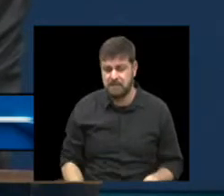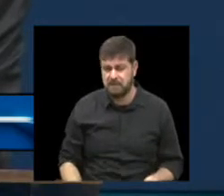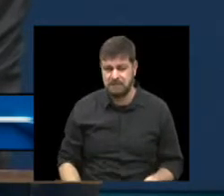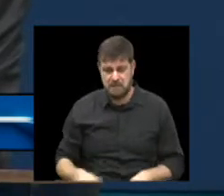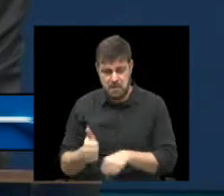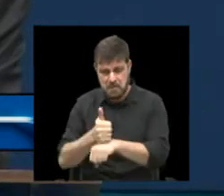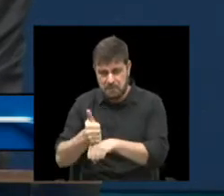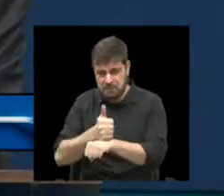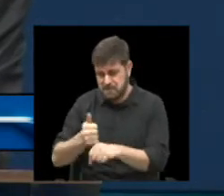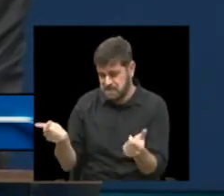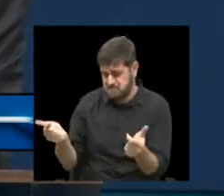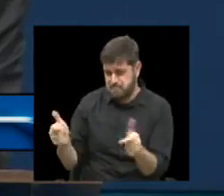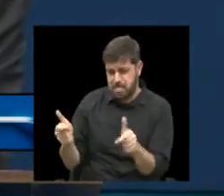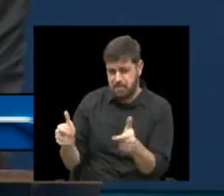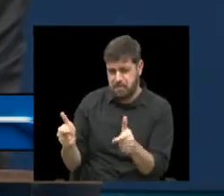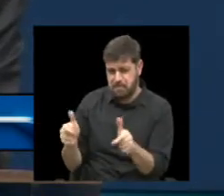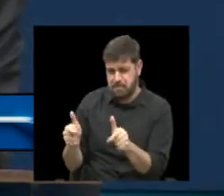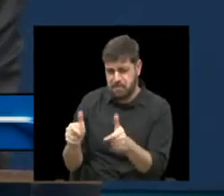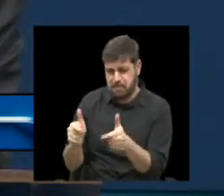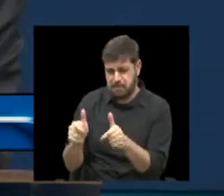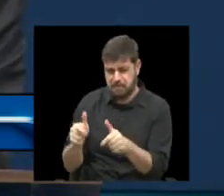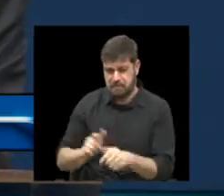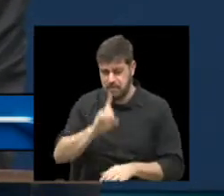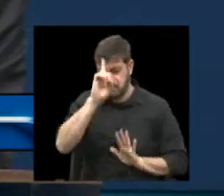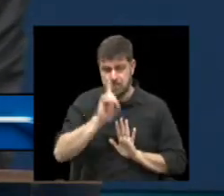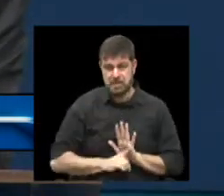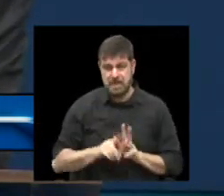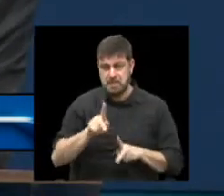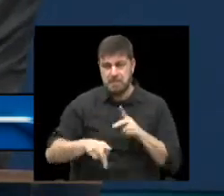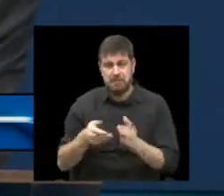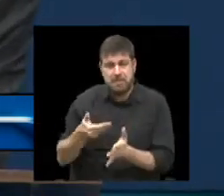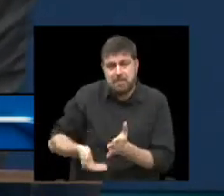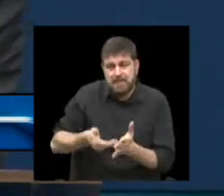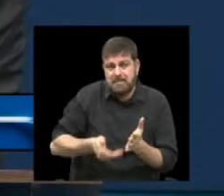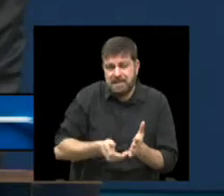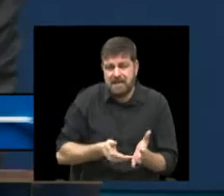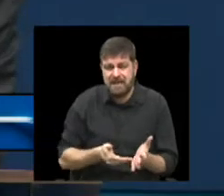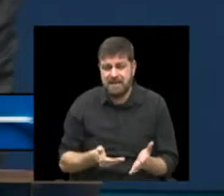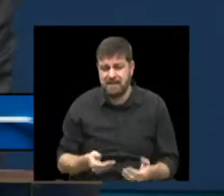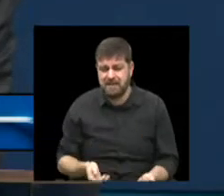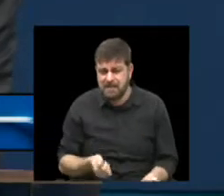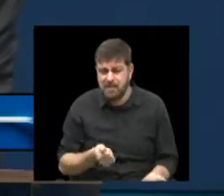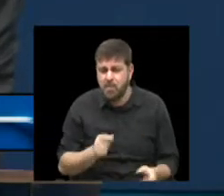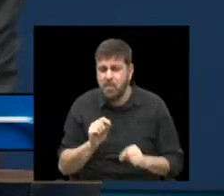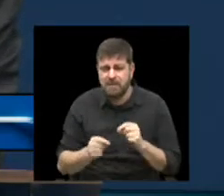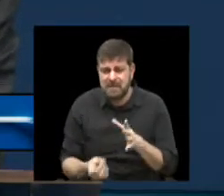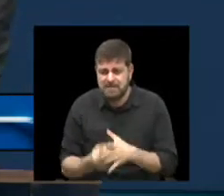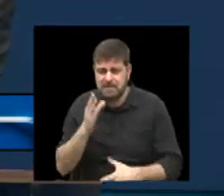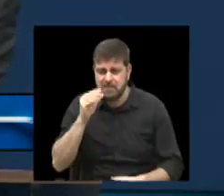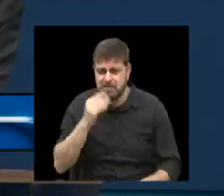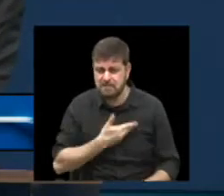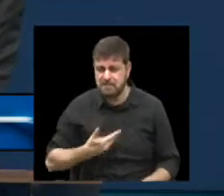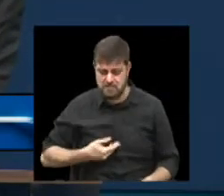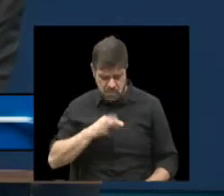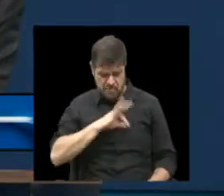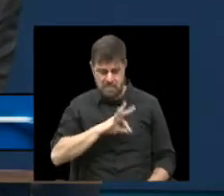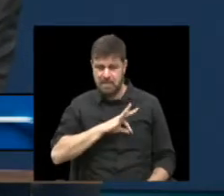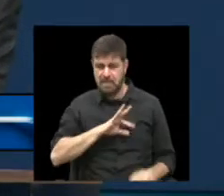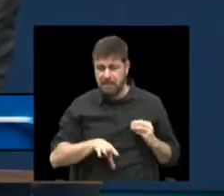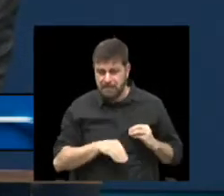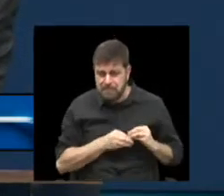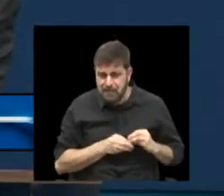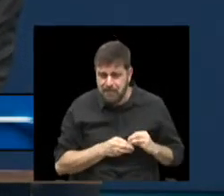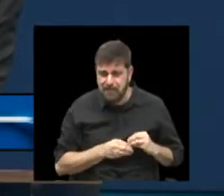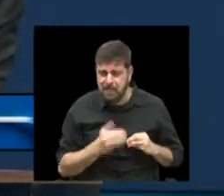trabalho, de redução de um monte de direitos que a população está tendo, ainda vá arrochar a vida dos servidores e tornar o que é precário,